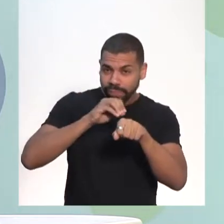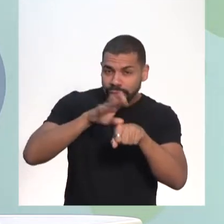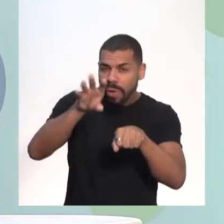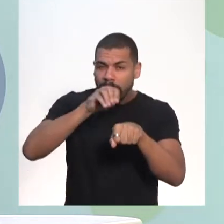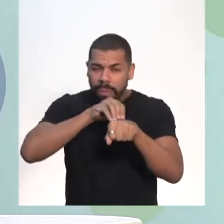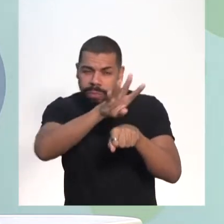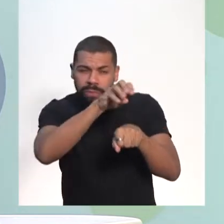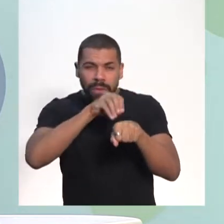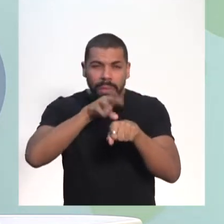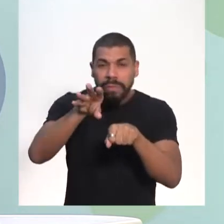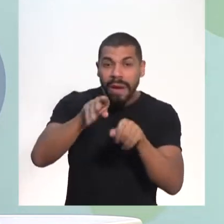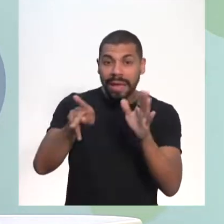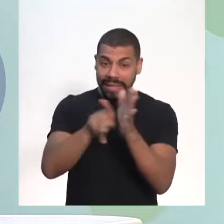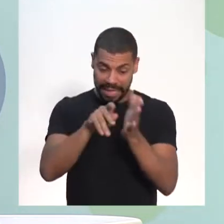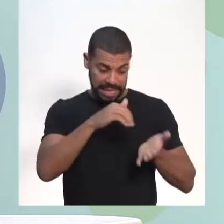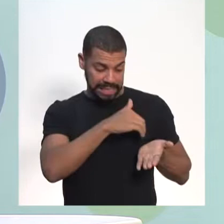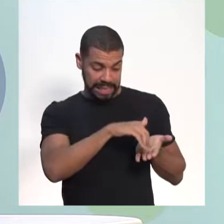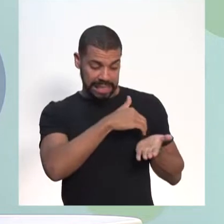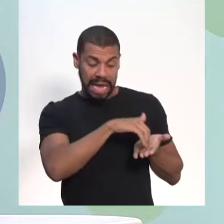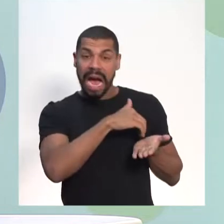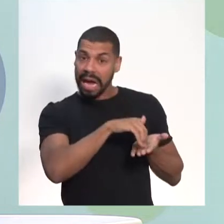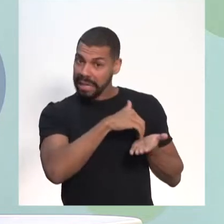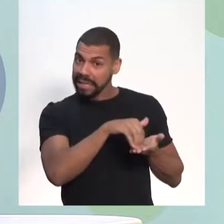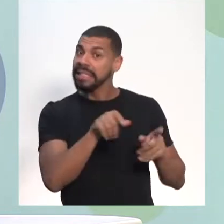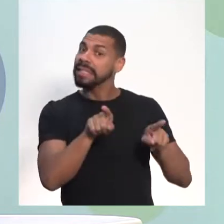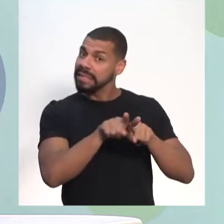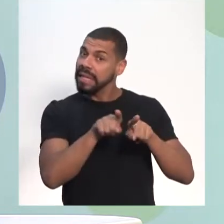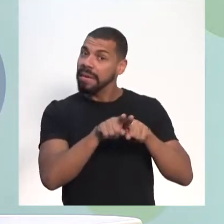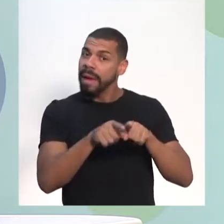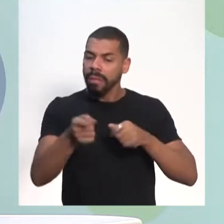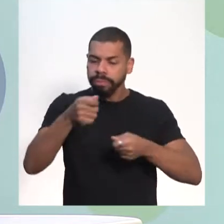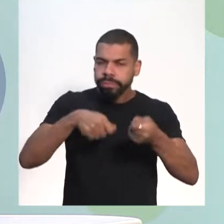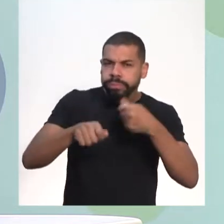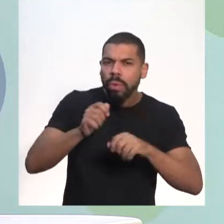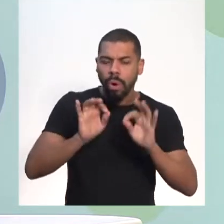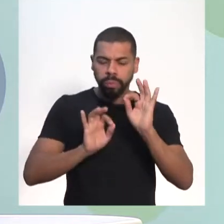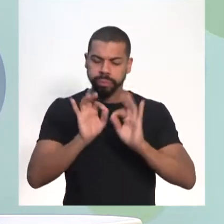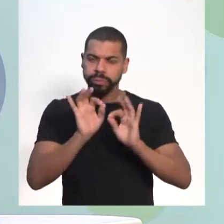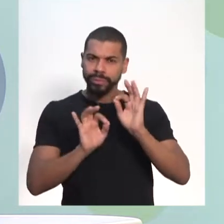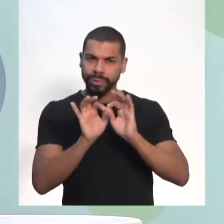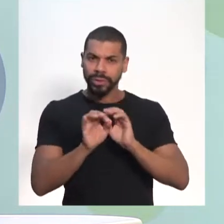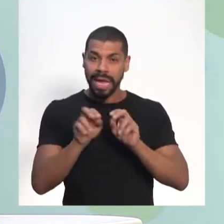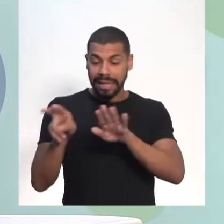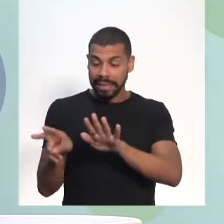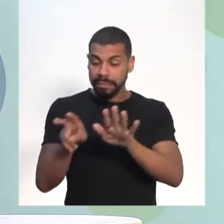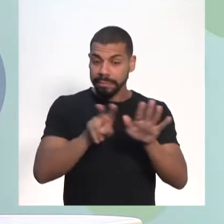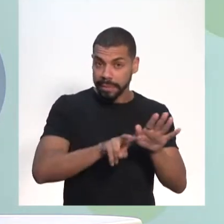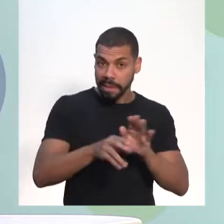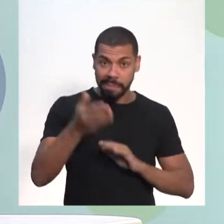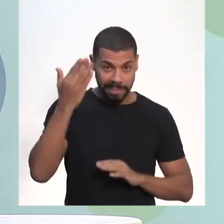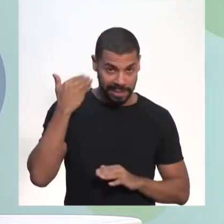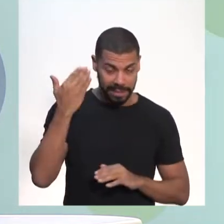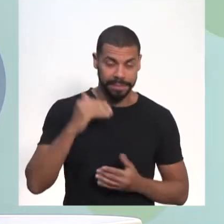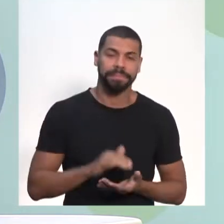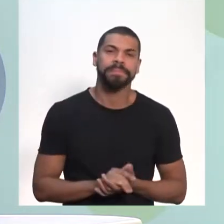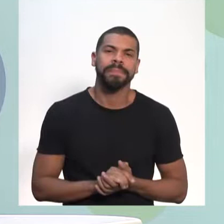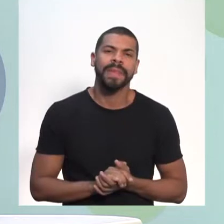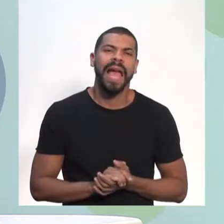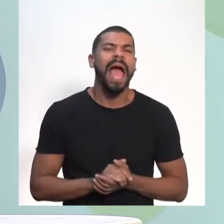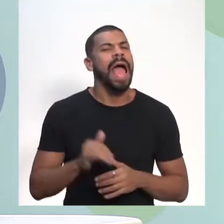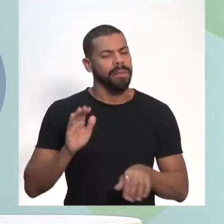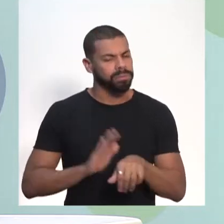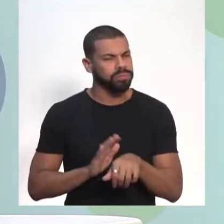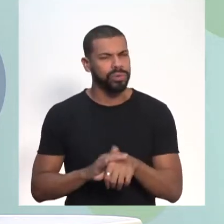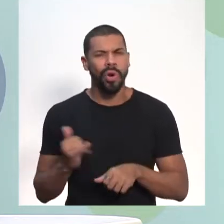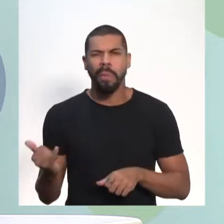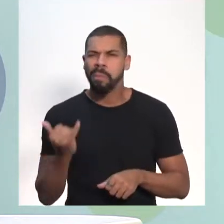uma diversidade, uma riqueza muito grande durante o replanejamento da semana passada. Então, Então, é importante esse momento de reflexão, é